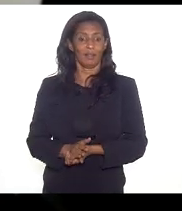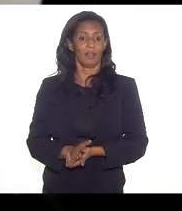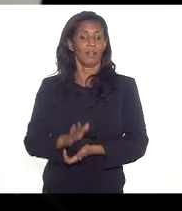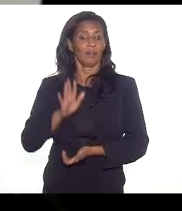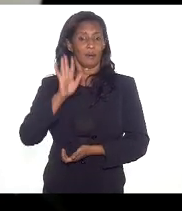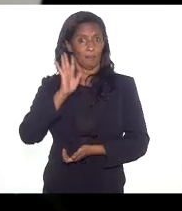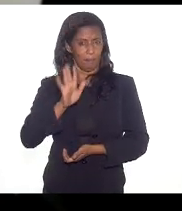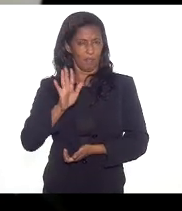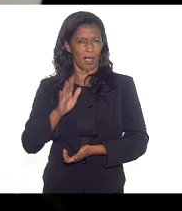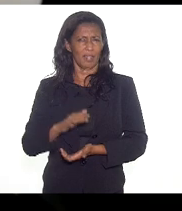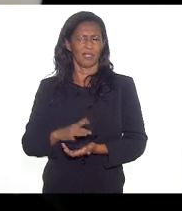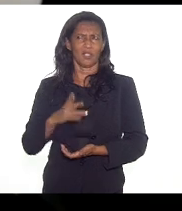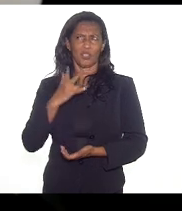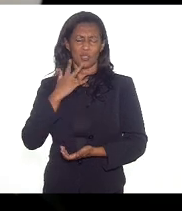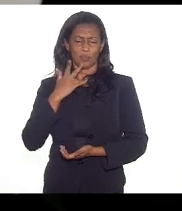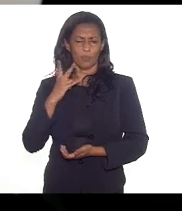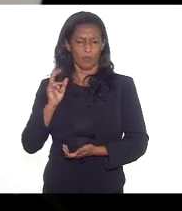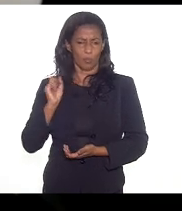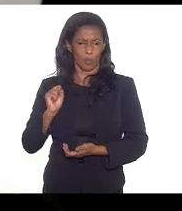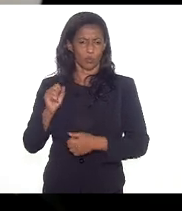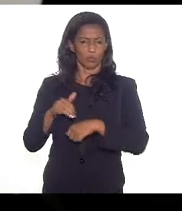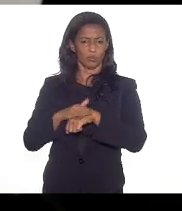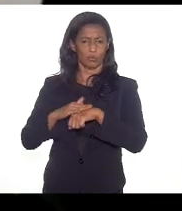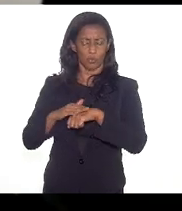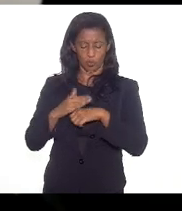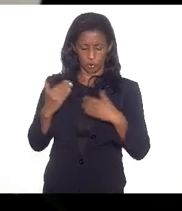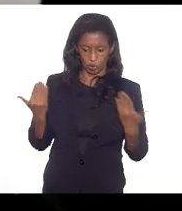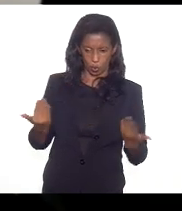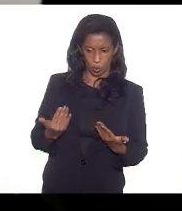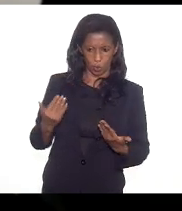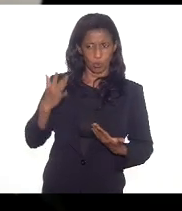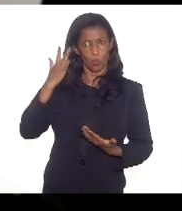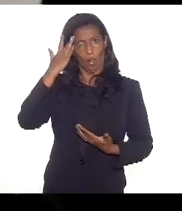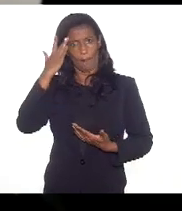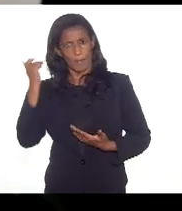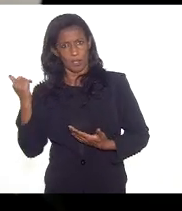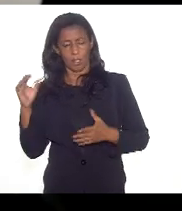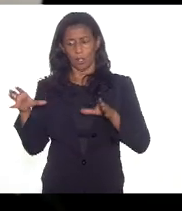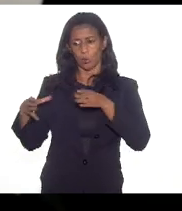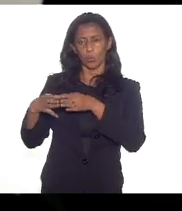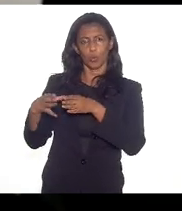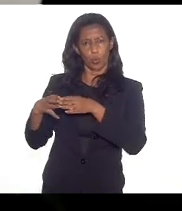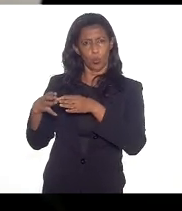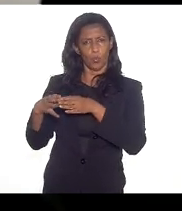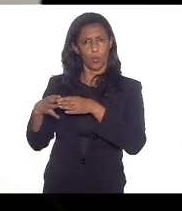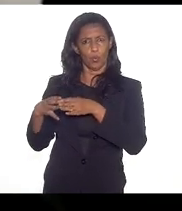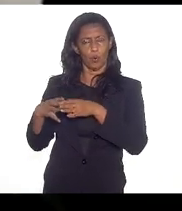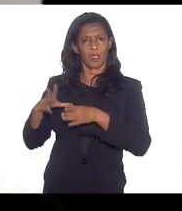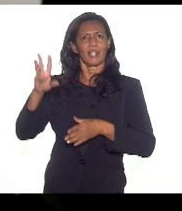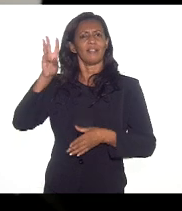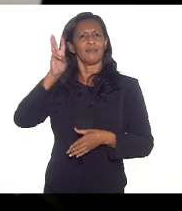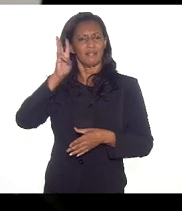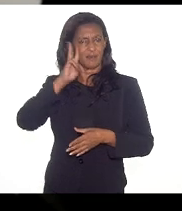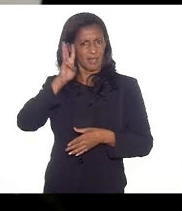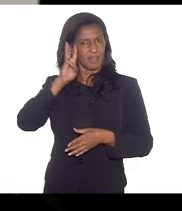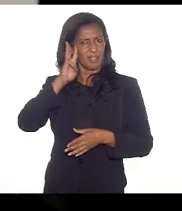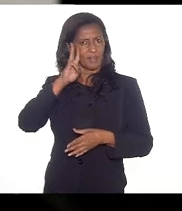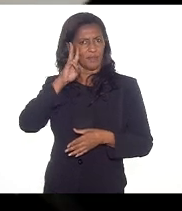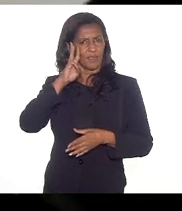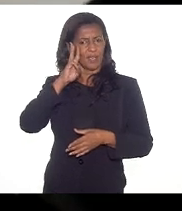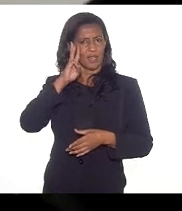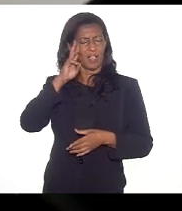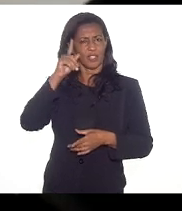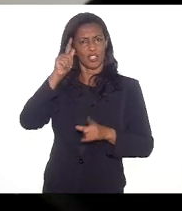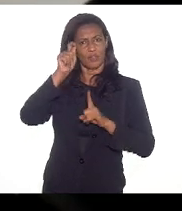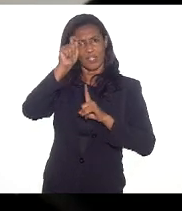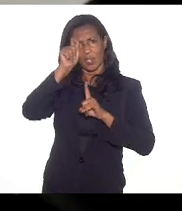como é 1º de julho, acho que nós vamos, de hoje para amanhã, nós vamos falando num grupo, e na terça-feira nós vamos ter o mês todo de junho